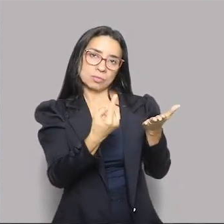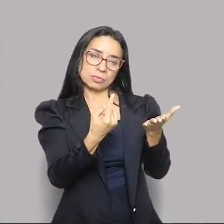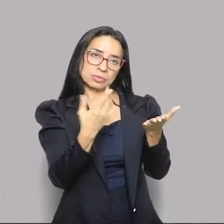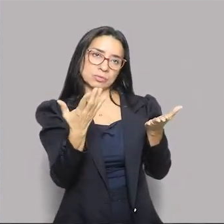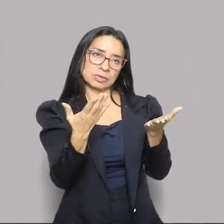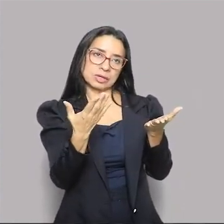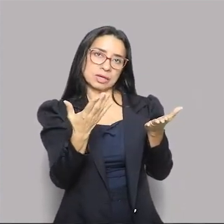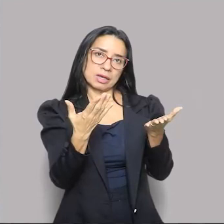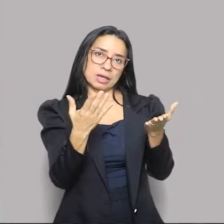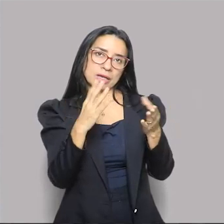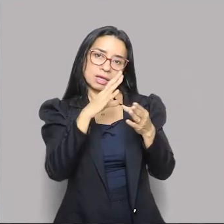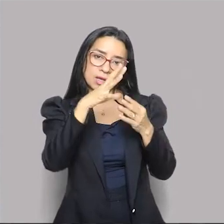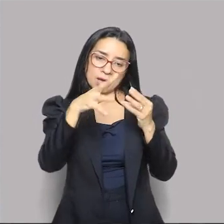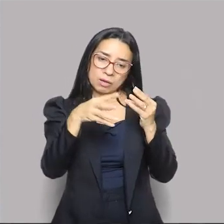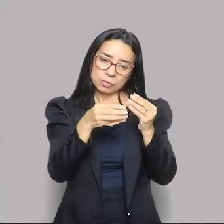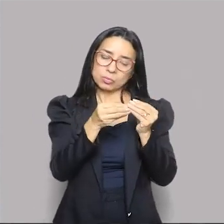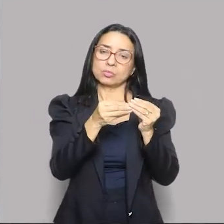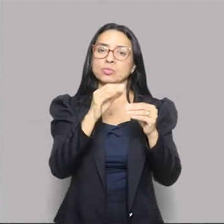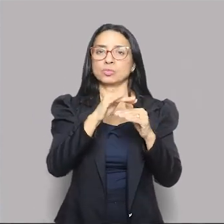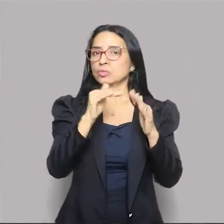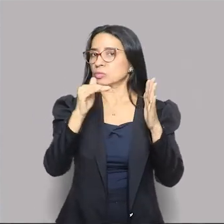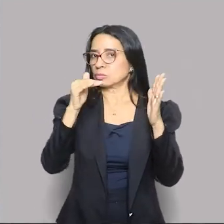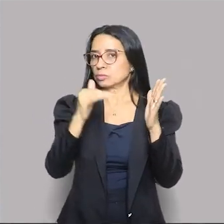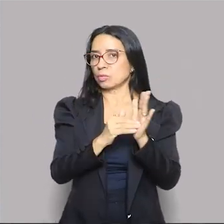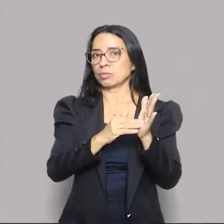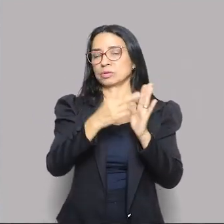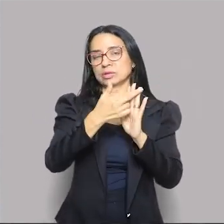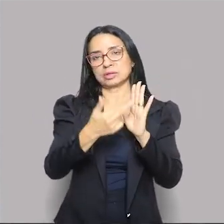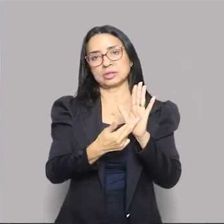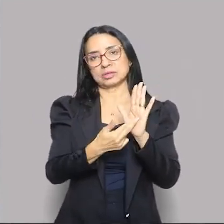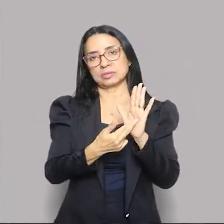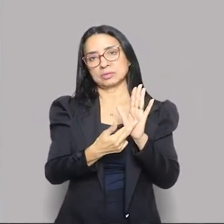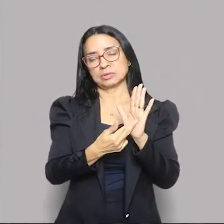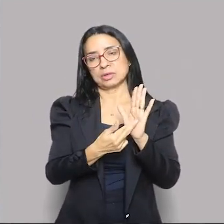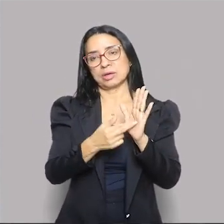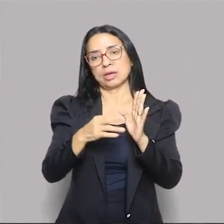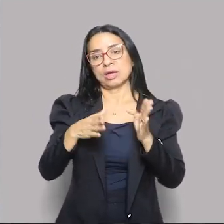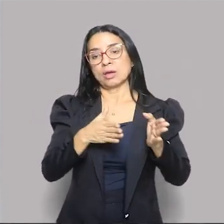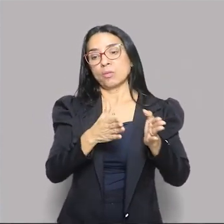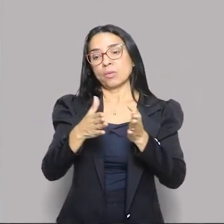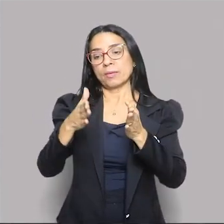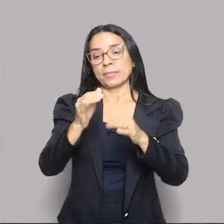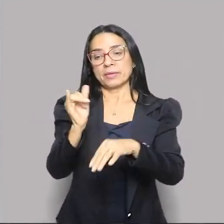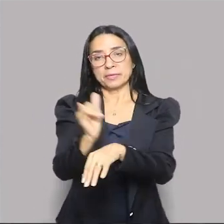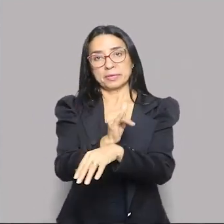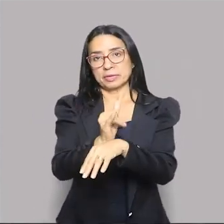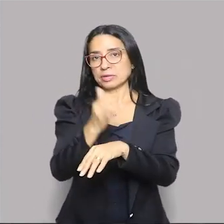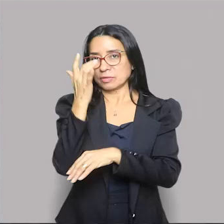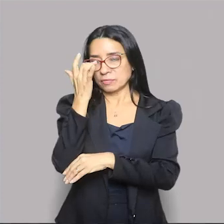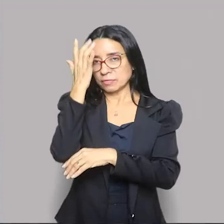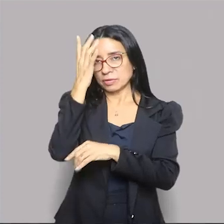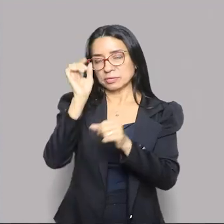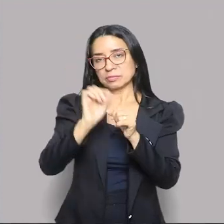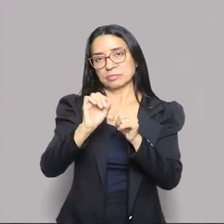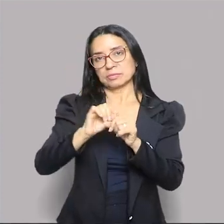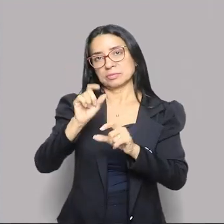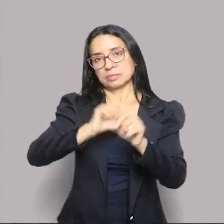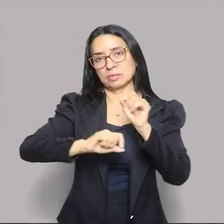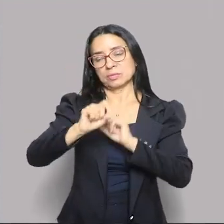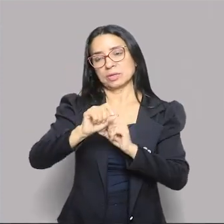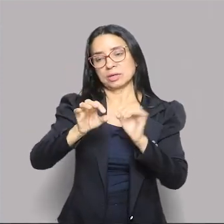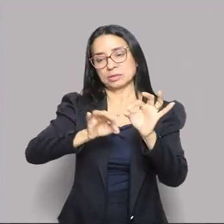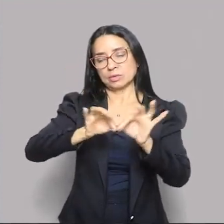redações. O caminho mais fácil e o caminho mais estratégico para você conseguir as boas ideias é você fazer